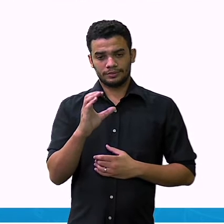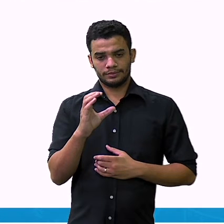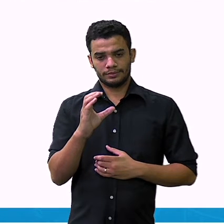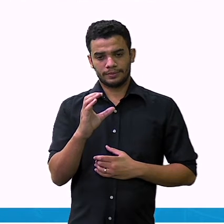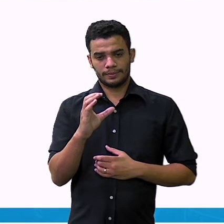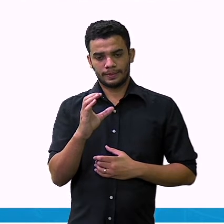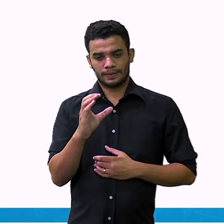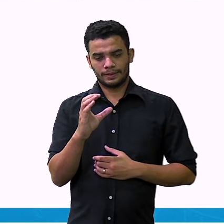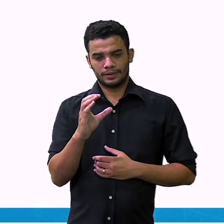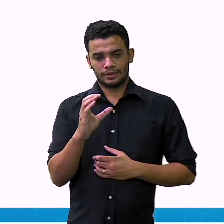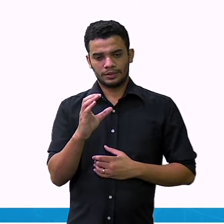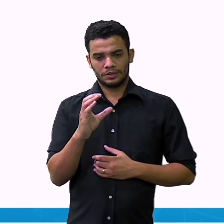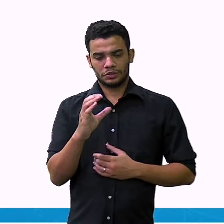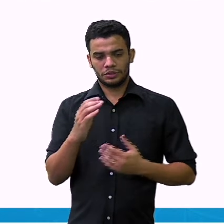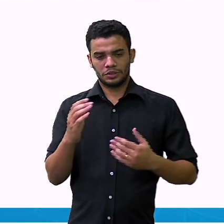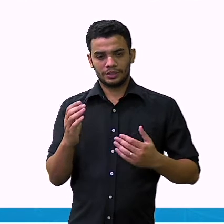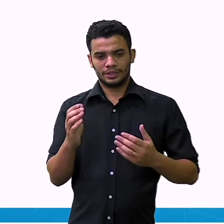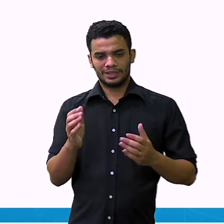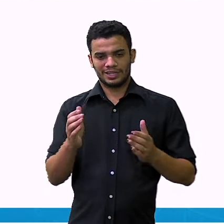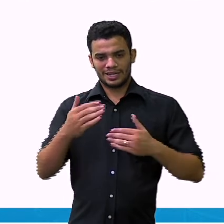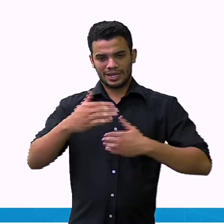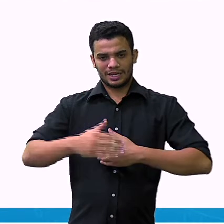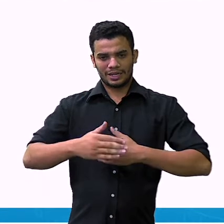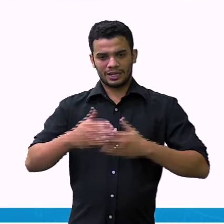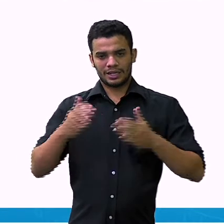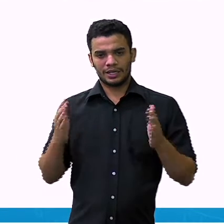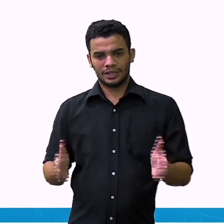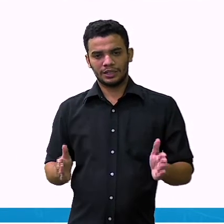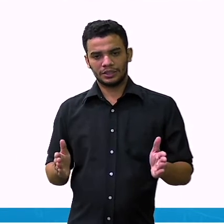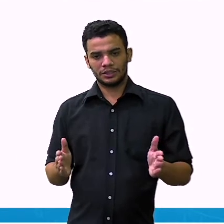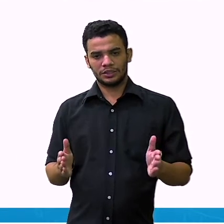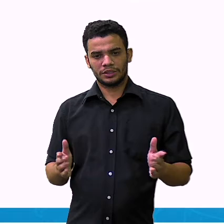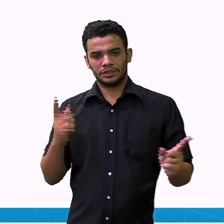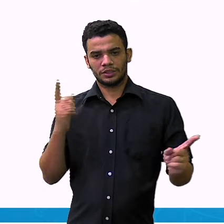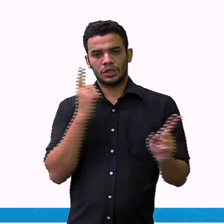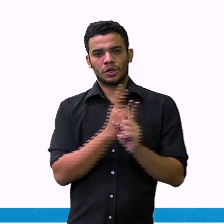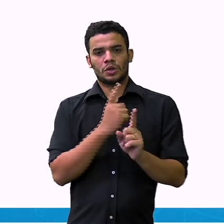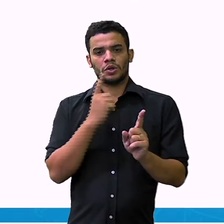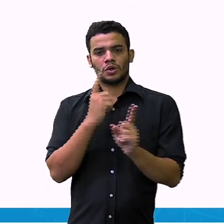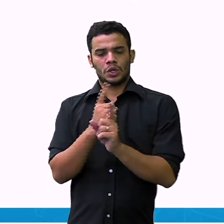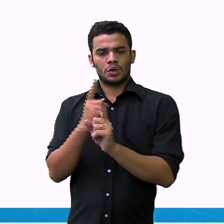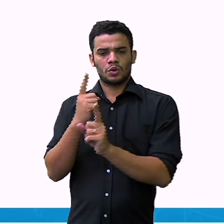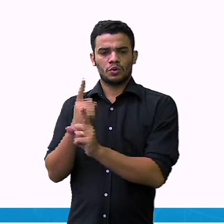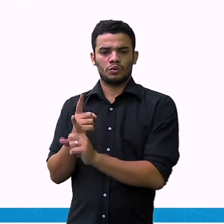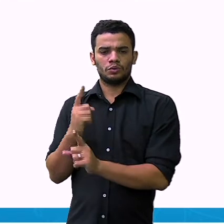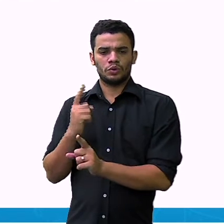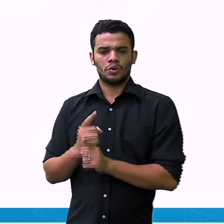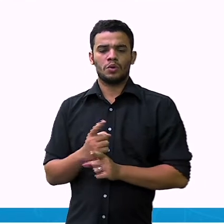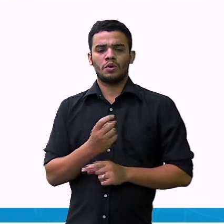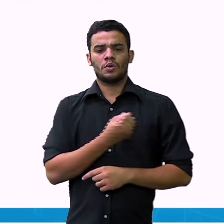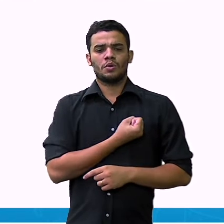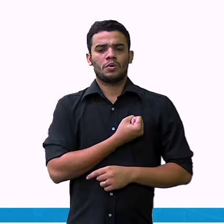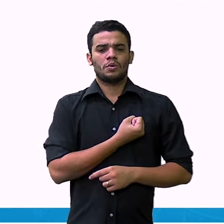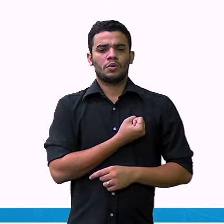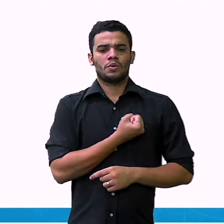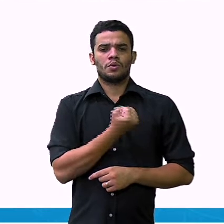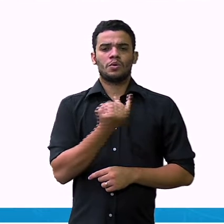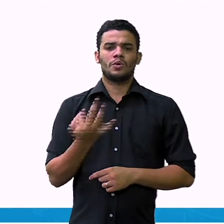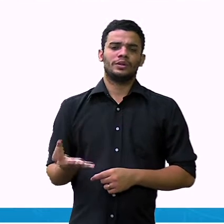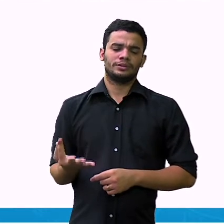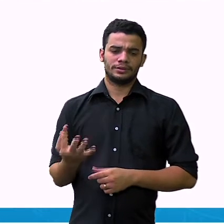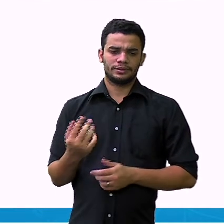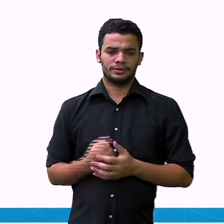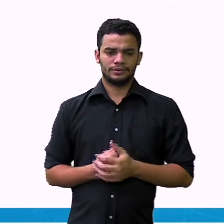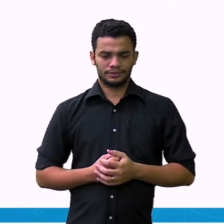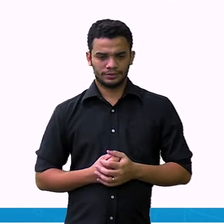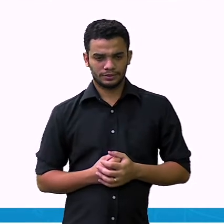quantidade total de caixas arrecadadas? Quando eu falo de total, eu estou